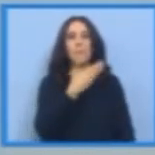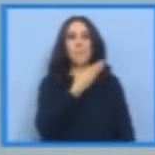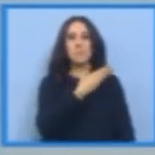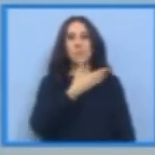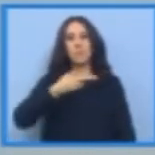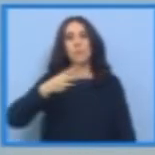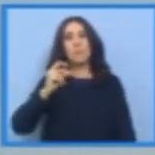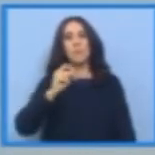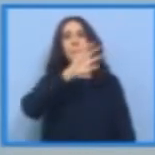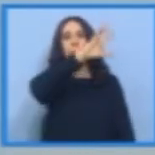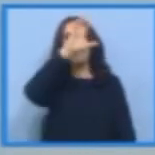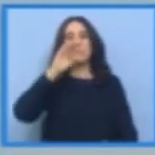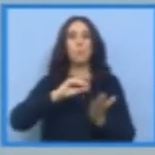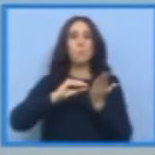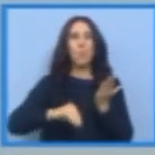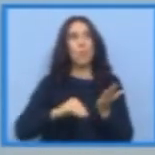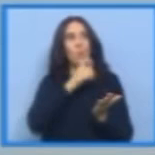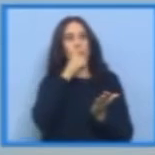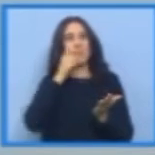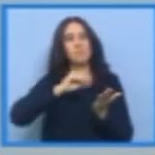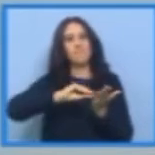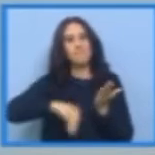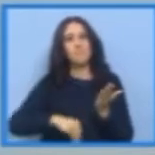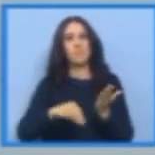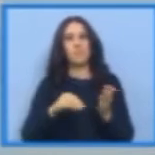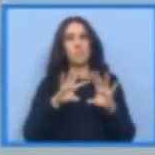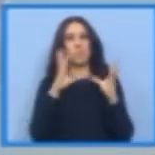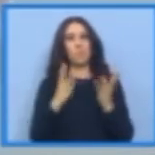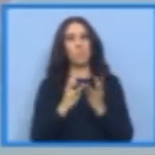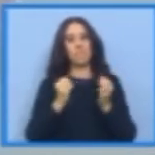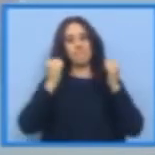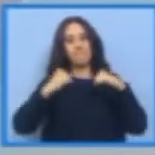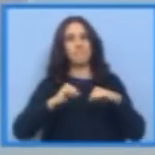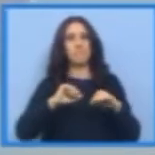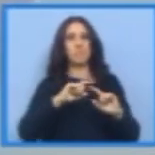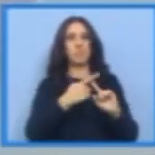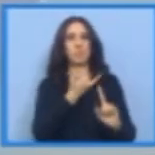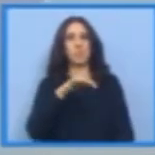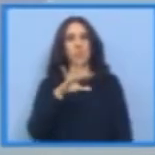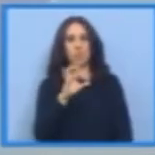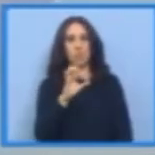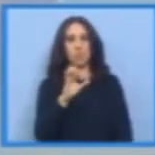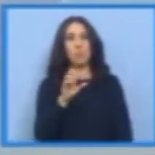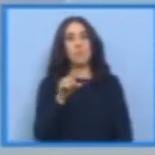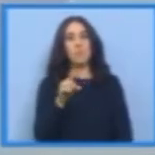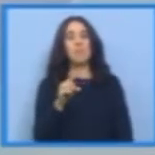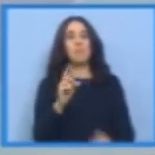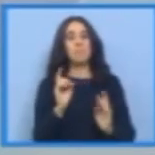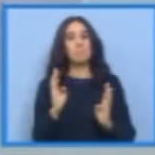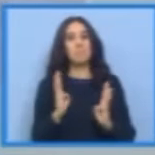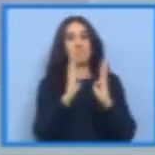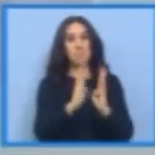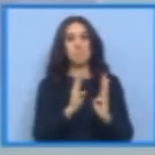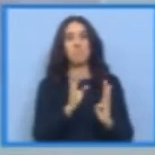assinaram ou comprometeram-se a assinar um pacto global agora para 2018. e as conferências episcopais